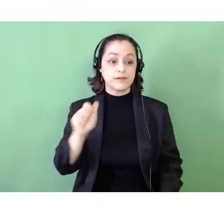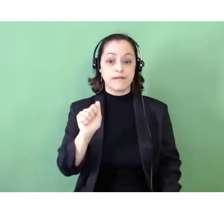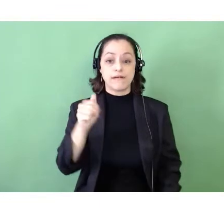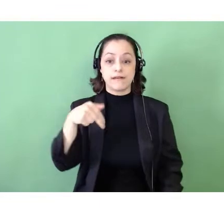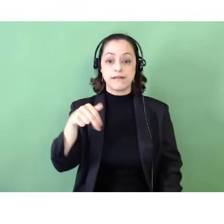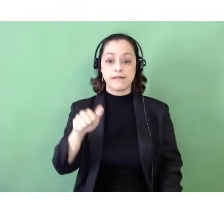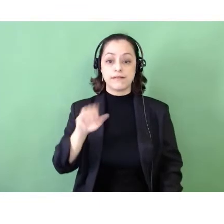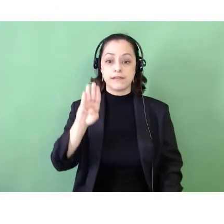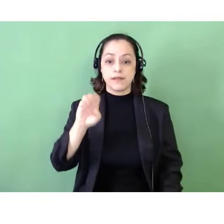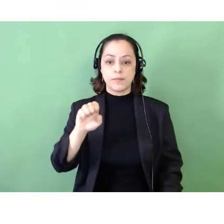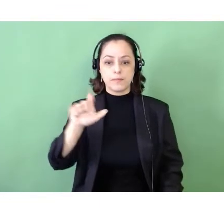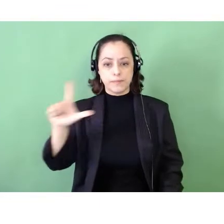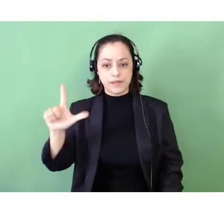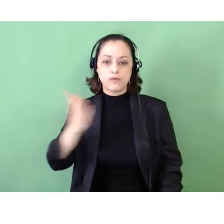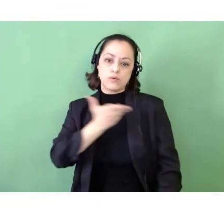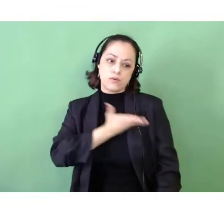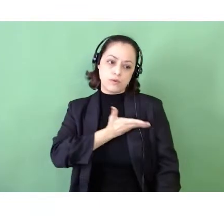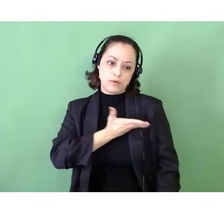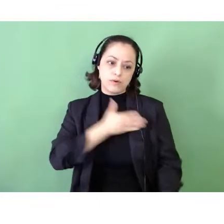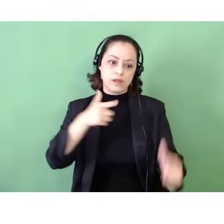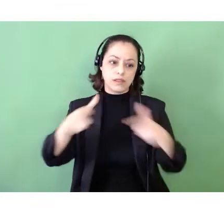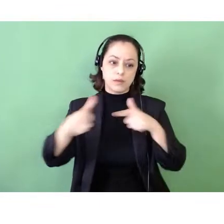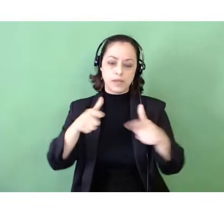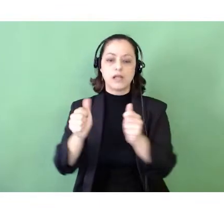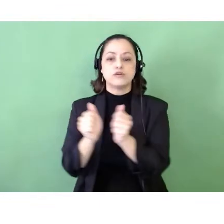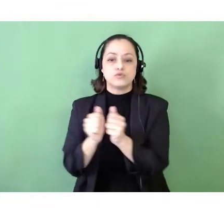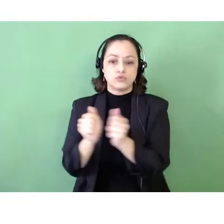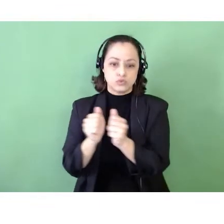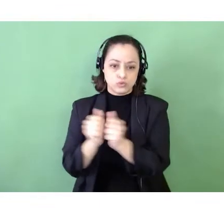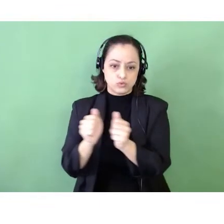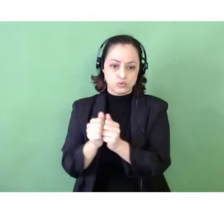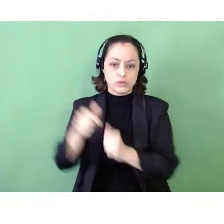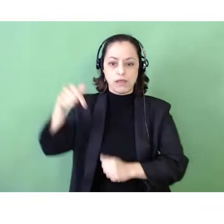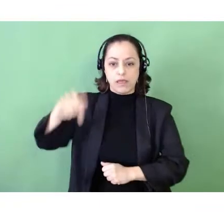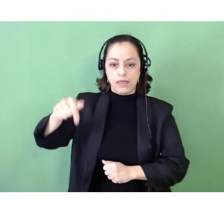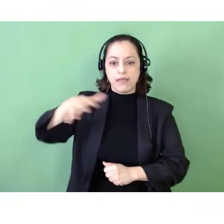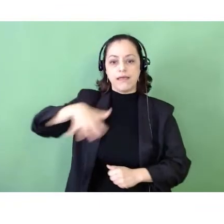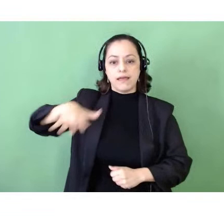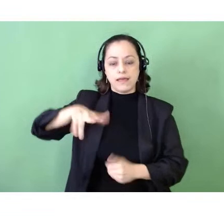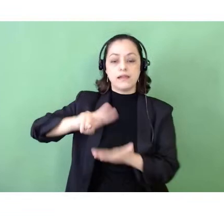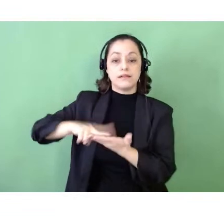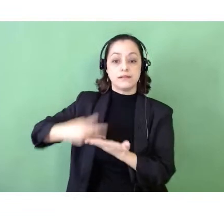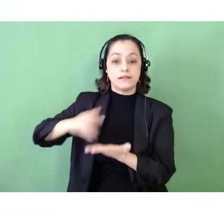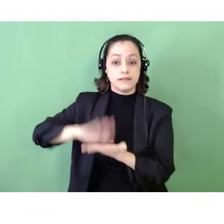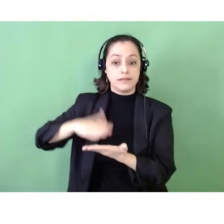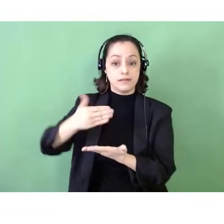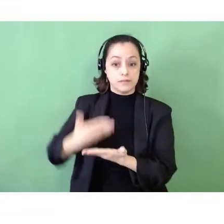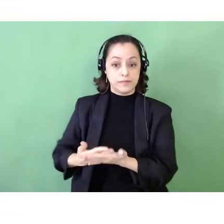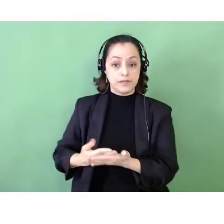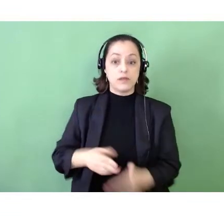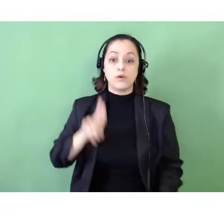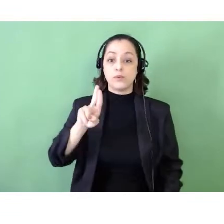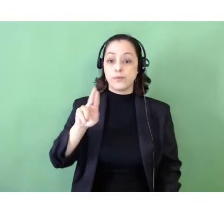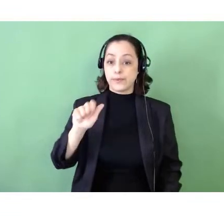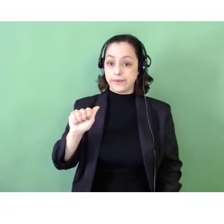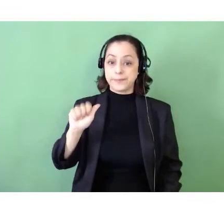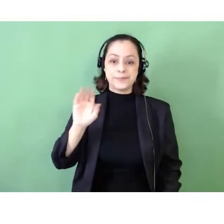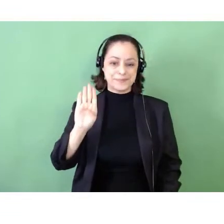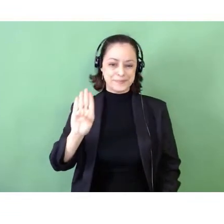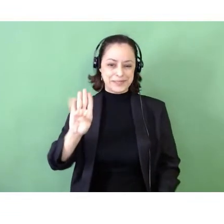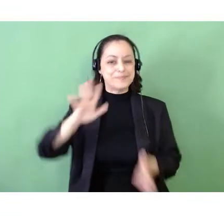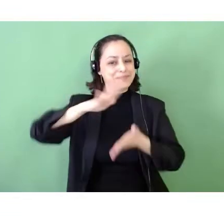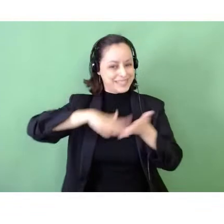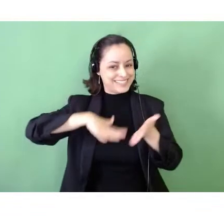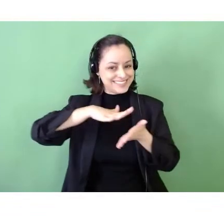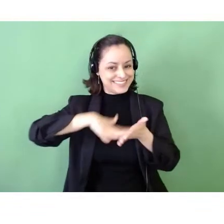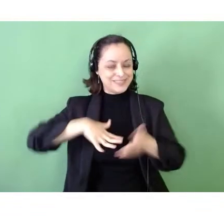colega, companheira, amiga aqui da Faculdade de Tradução e Interpretação da Universidade Autônoma de Barcelona.